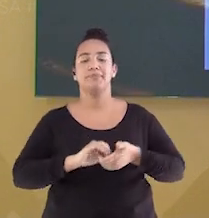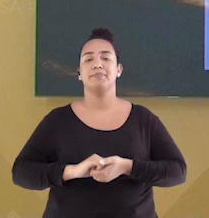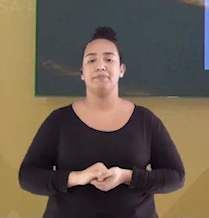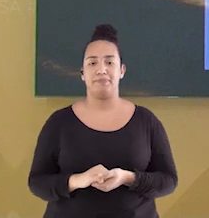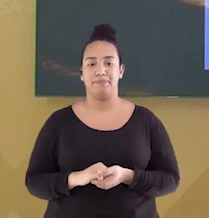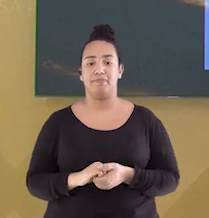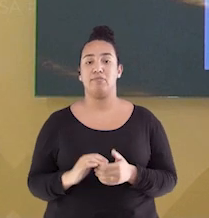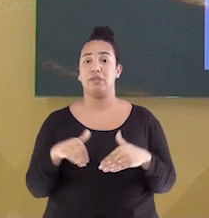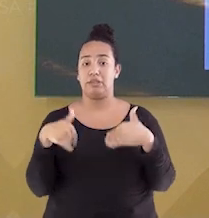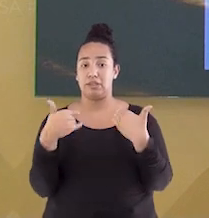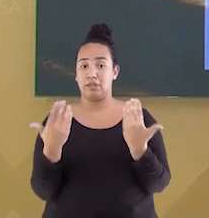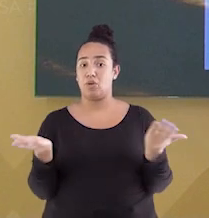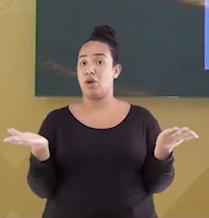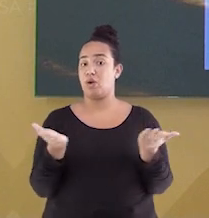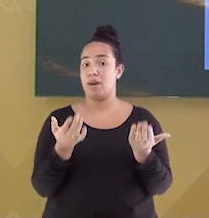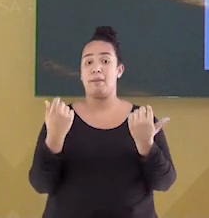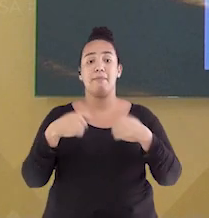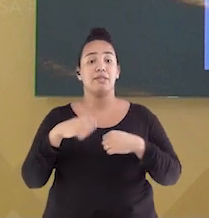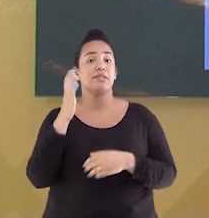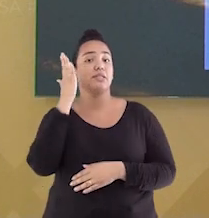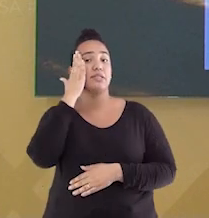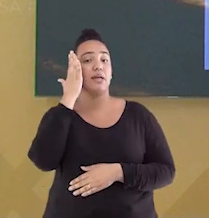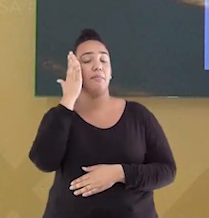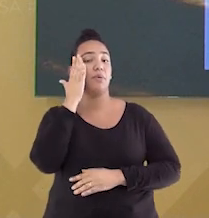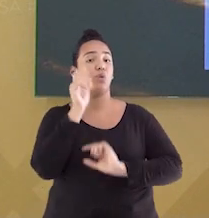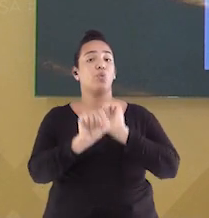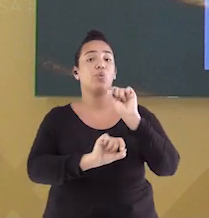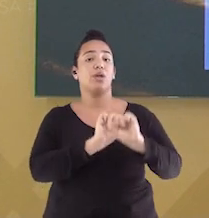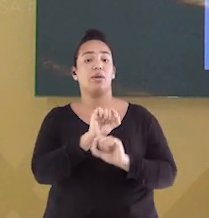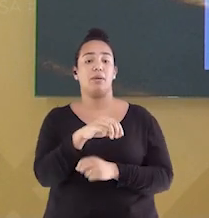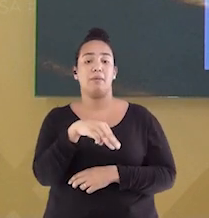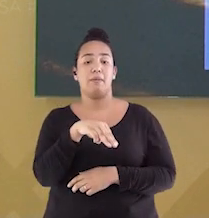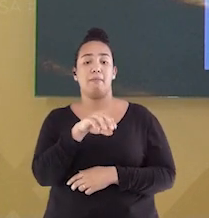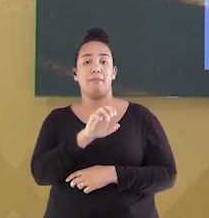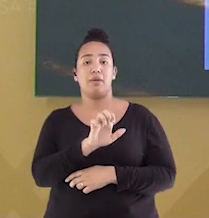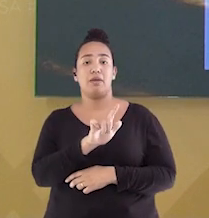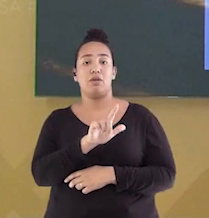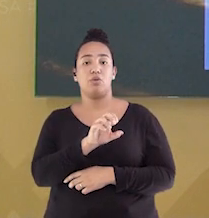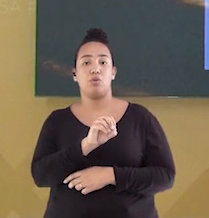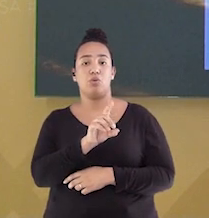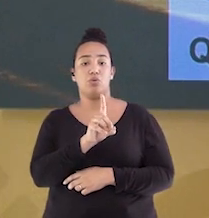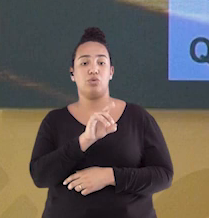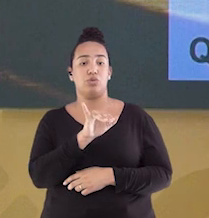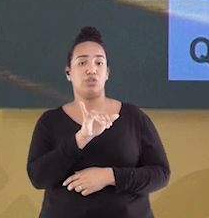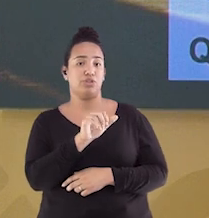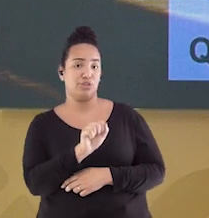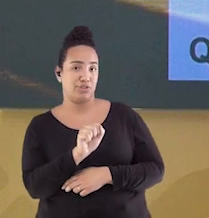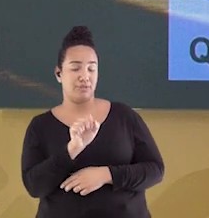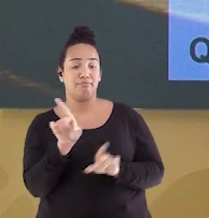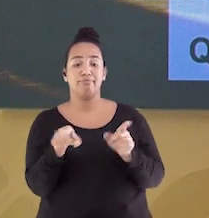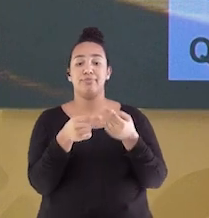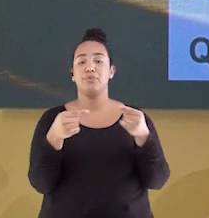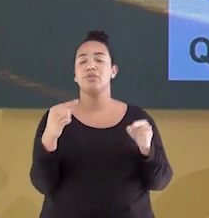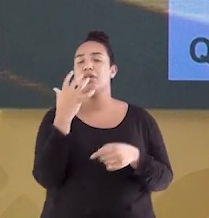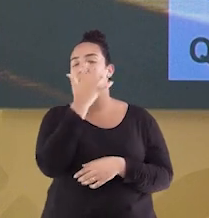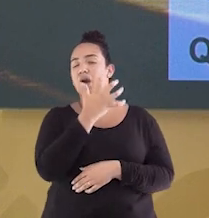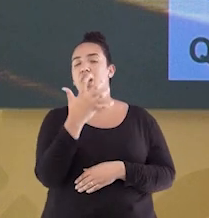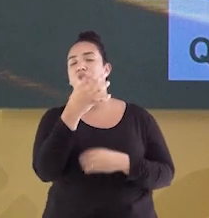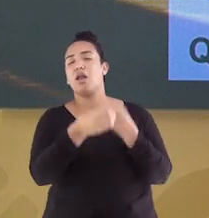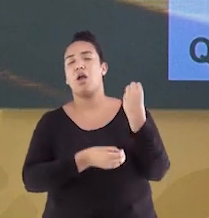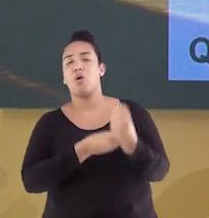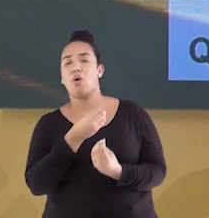Agora, nós temos que definir a melodia. Como é que a gente vai cantar a música? eu já tava com uma ideia na